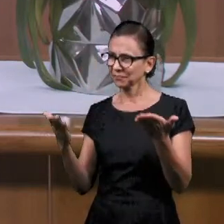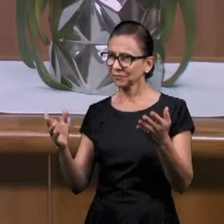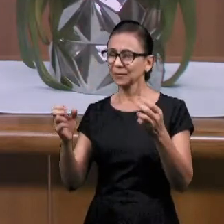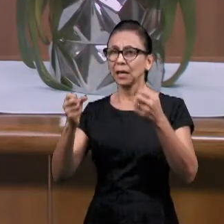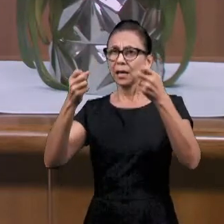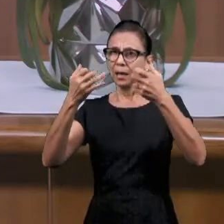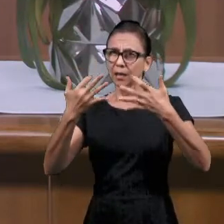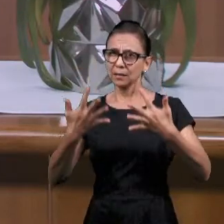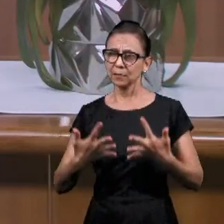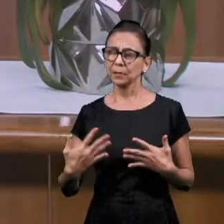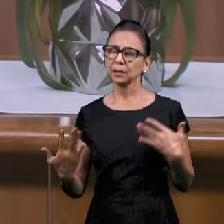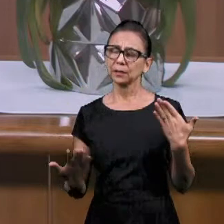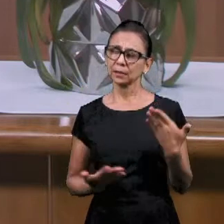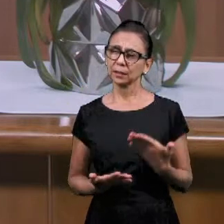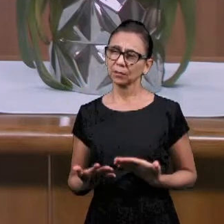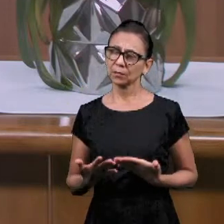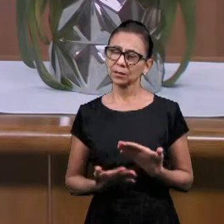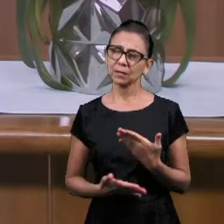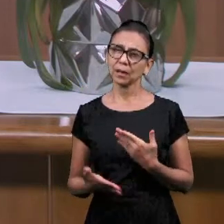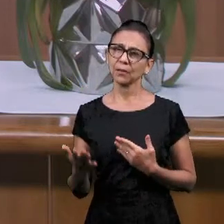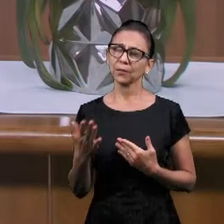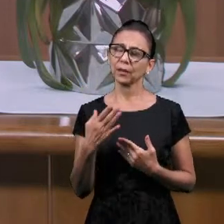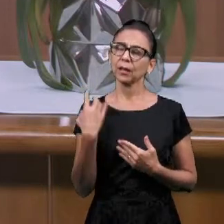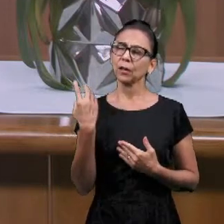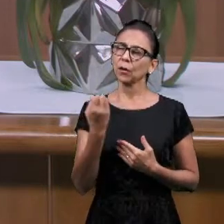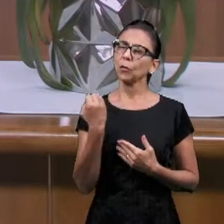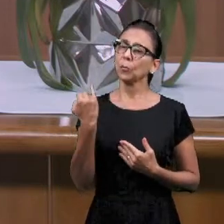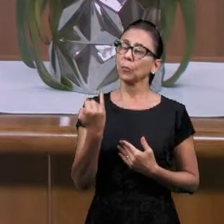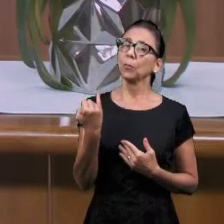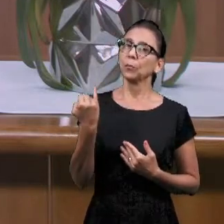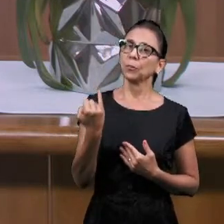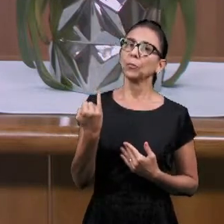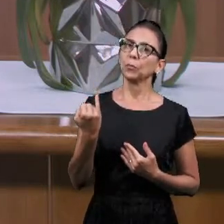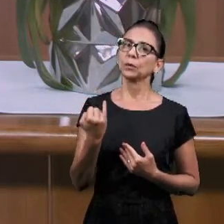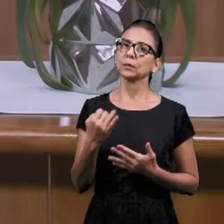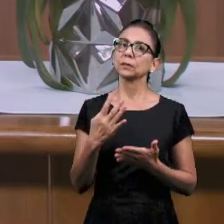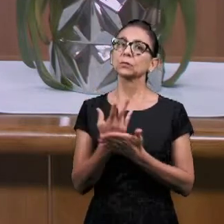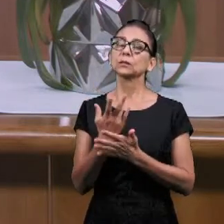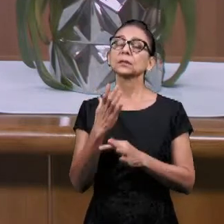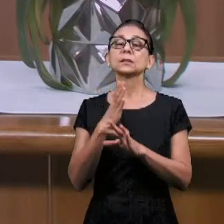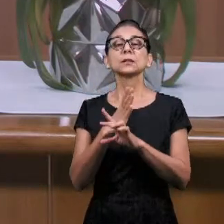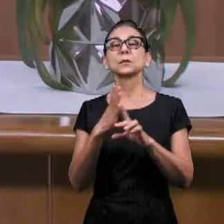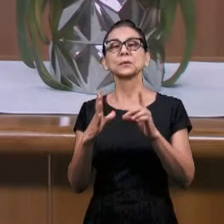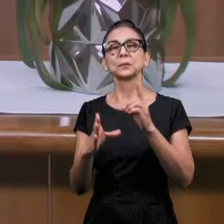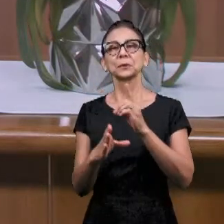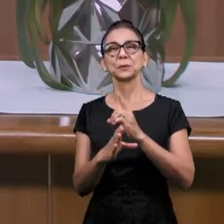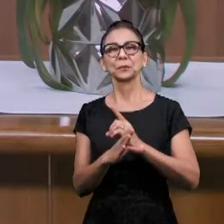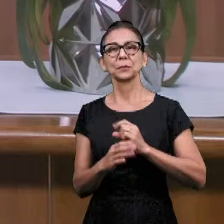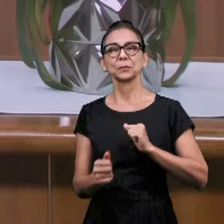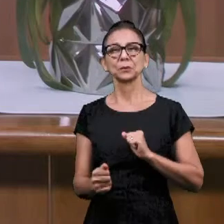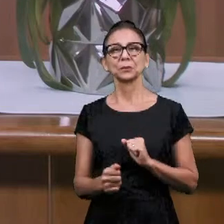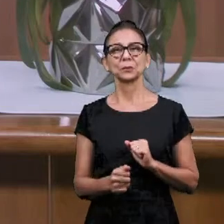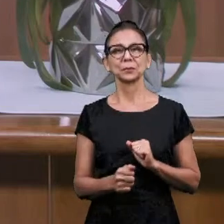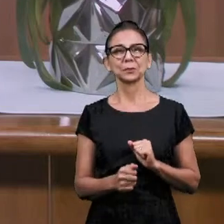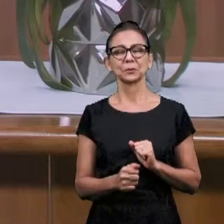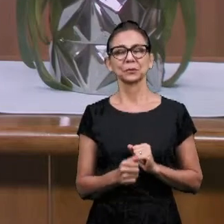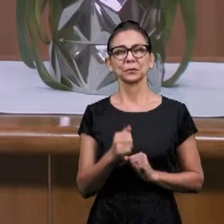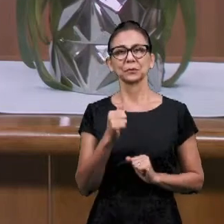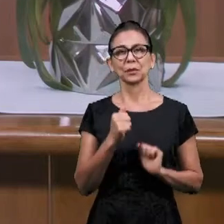irmãos, por gentileza, acerca da importância daquilo que aconteceu nesse culto do qual nós estávamos fazendo parte até agora há